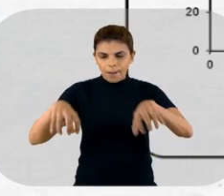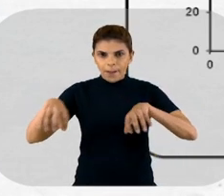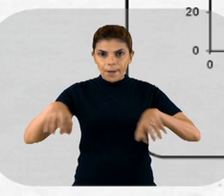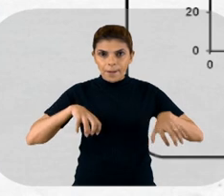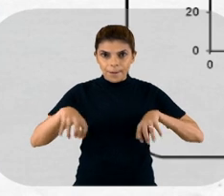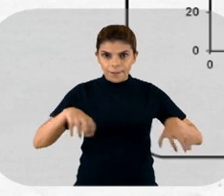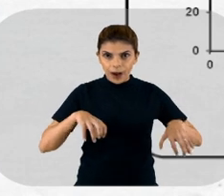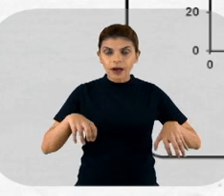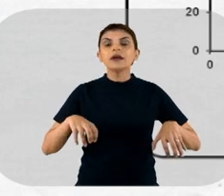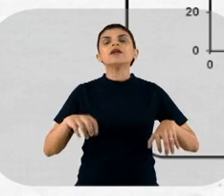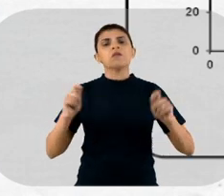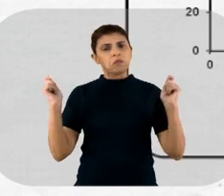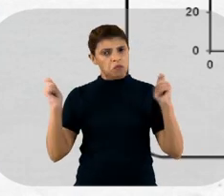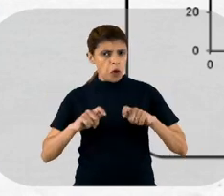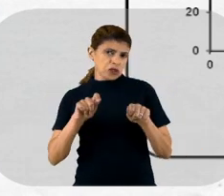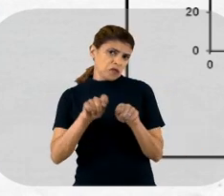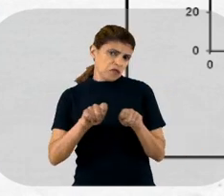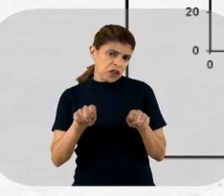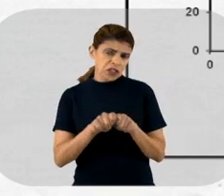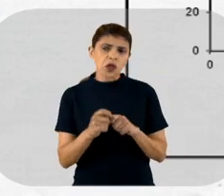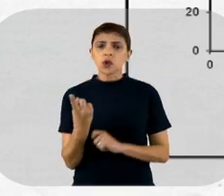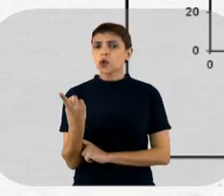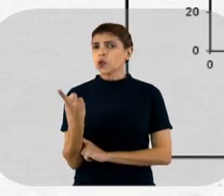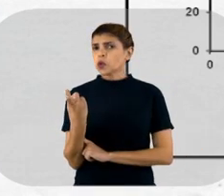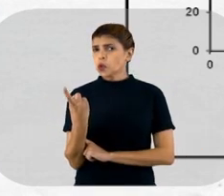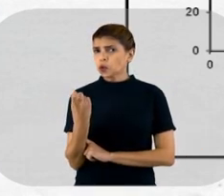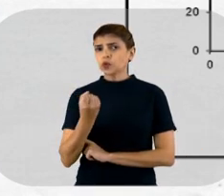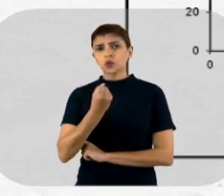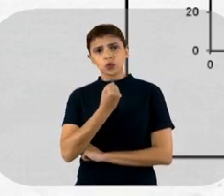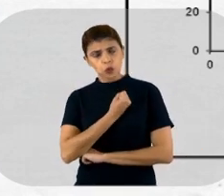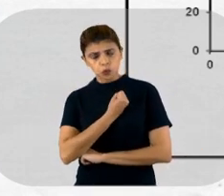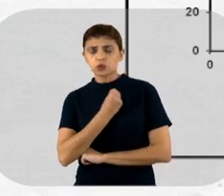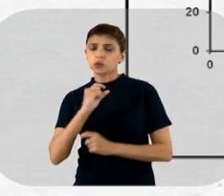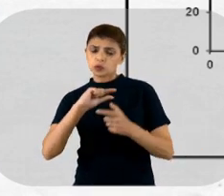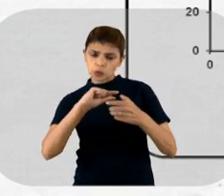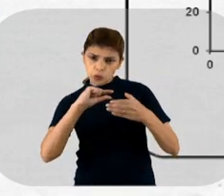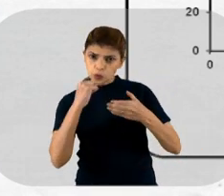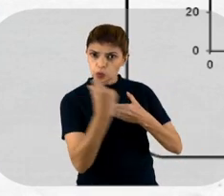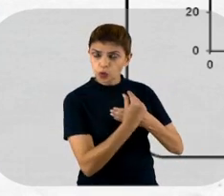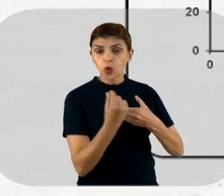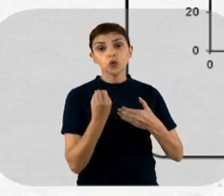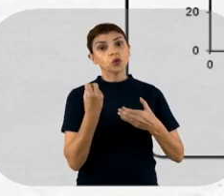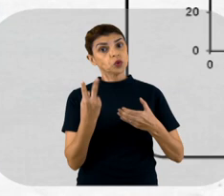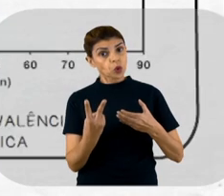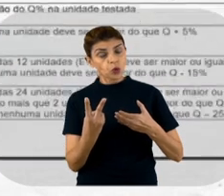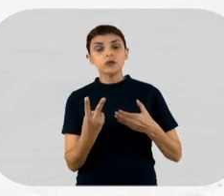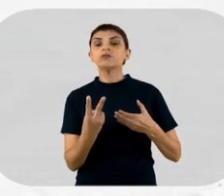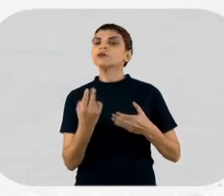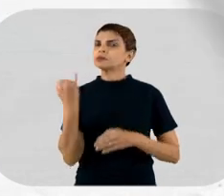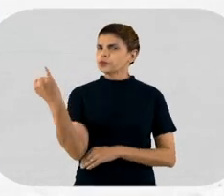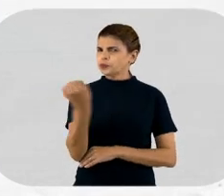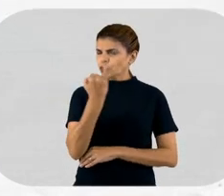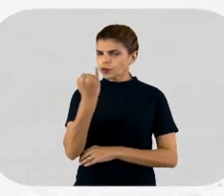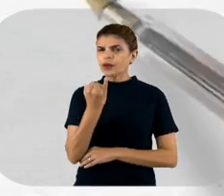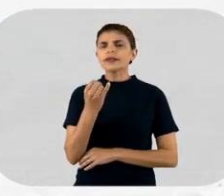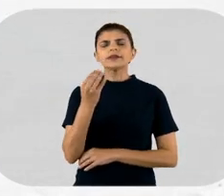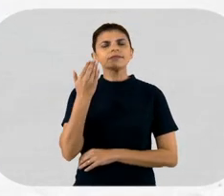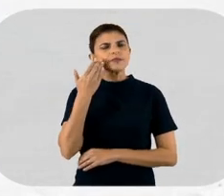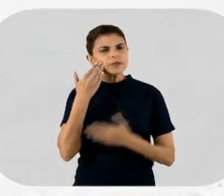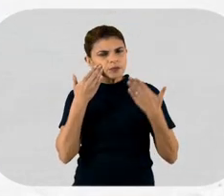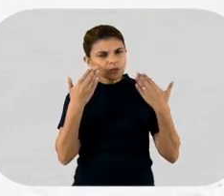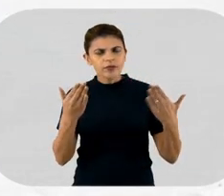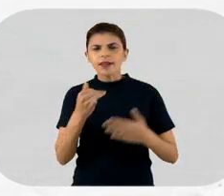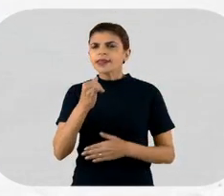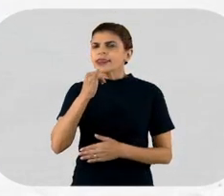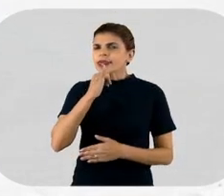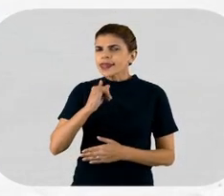Nesse caso, os ensaios de dissolução podem ser realizados em um único ponto ou em dois pontos, por exemplo. Vale ressaltar que o teste de